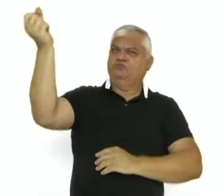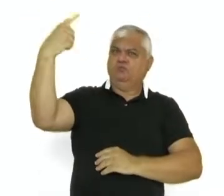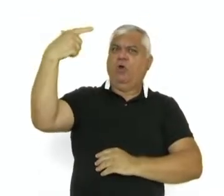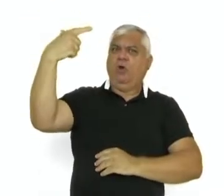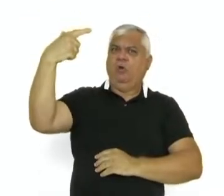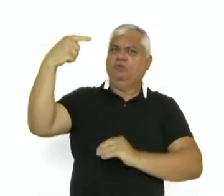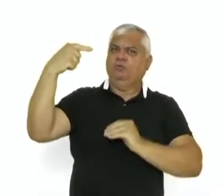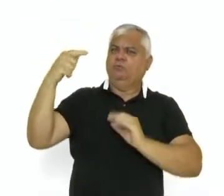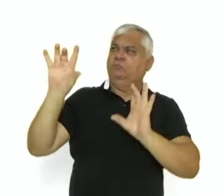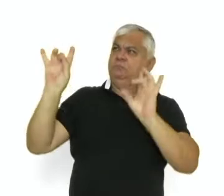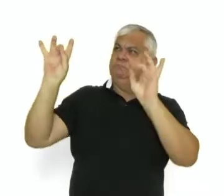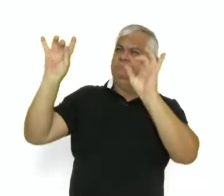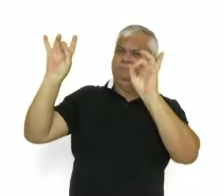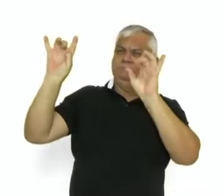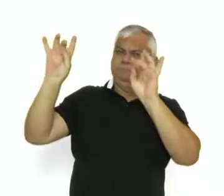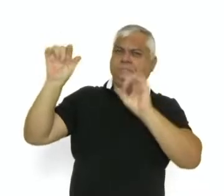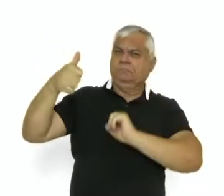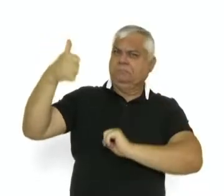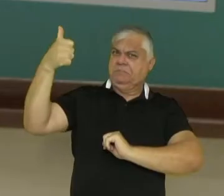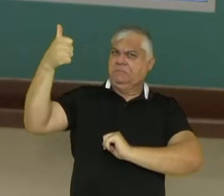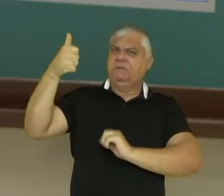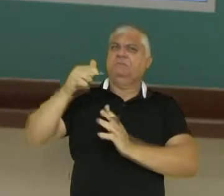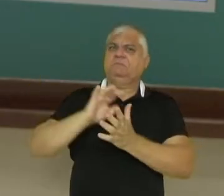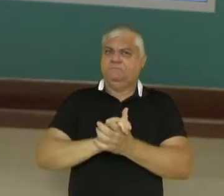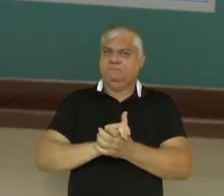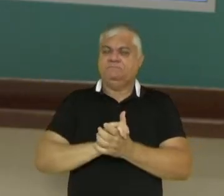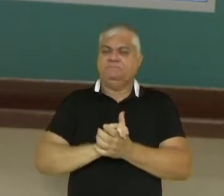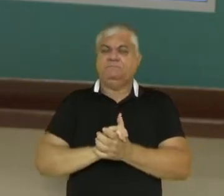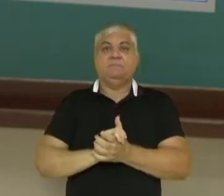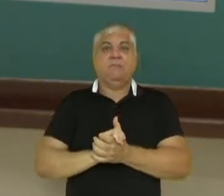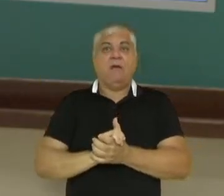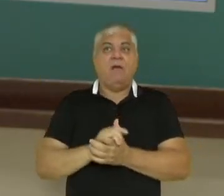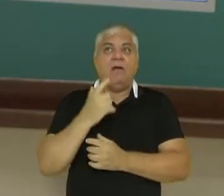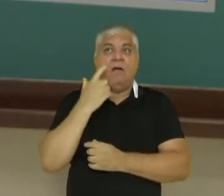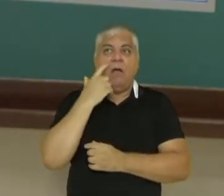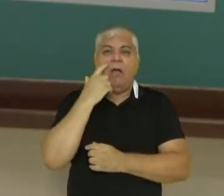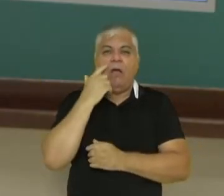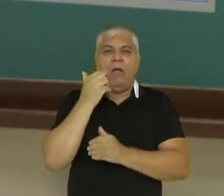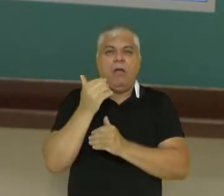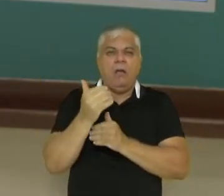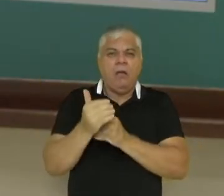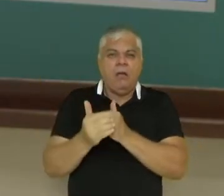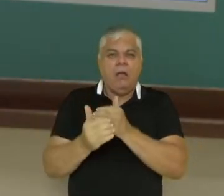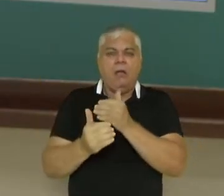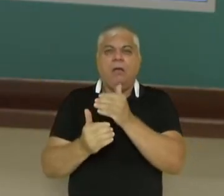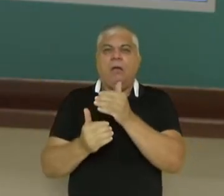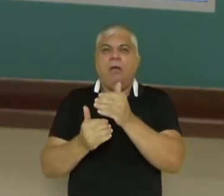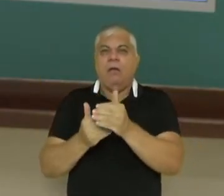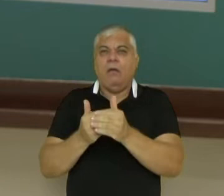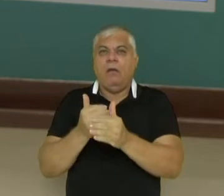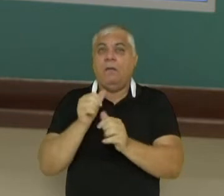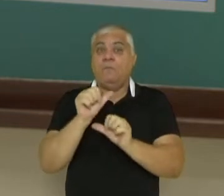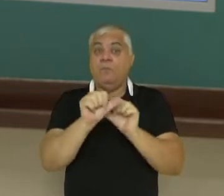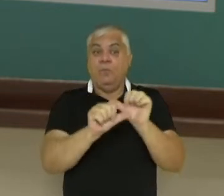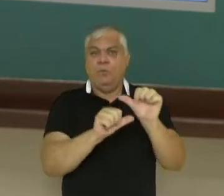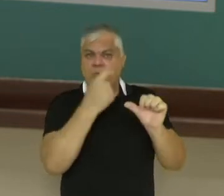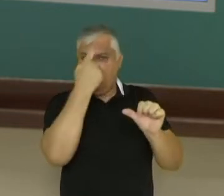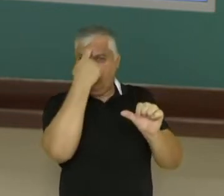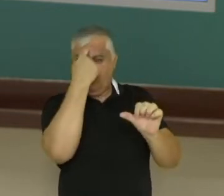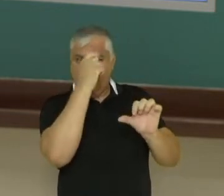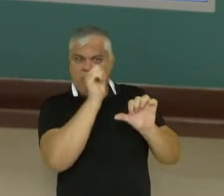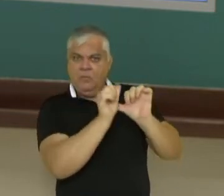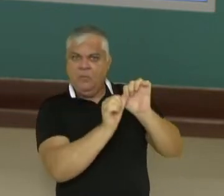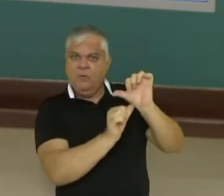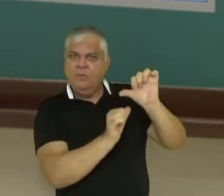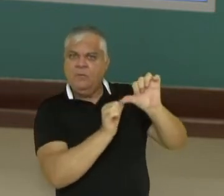local de destaque no universo. Então veja que já começou um movimento para poder, né, mudar esse sisteminha